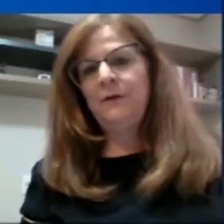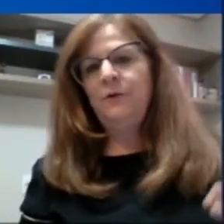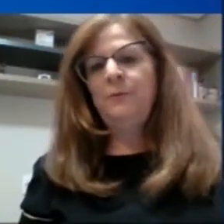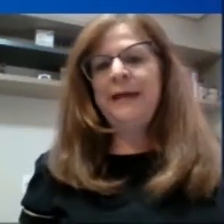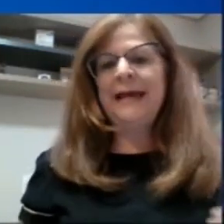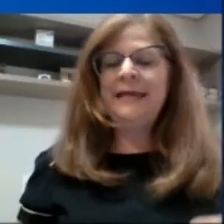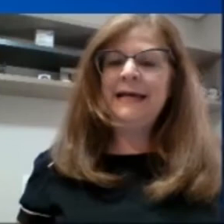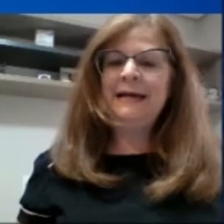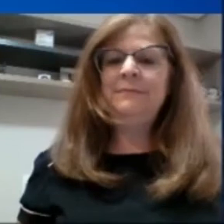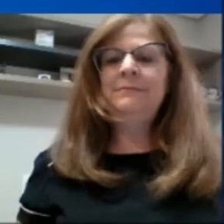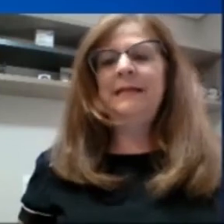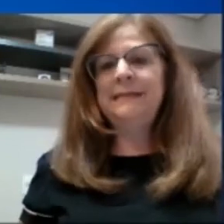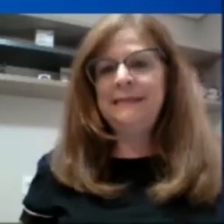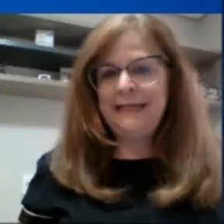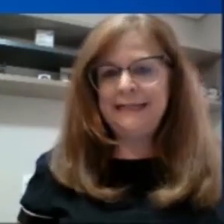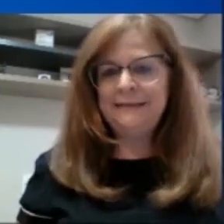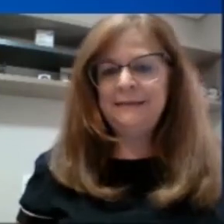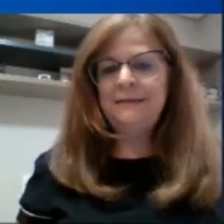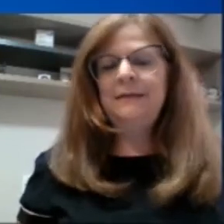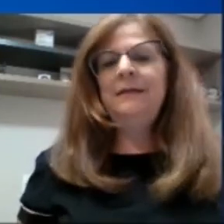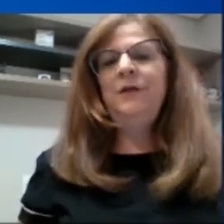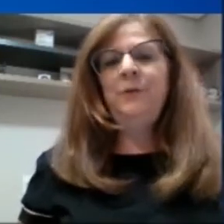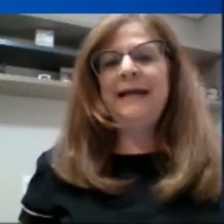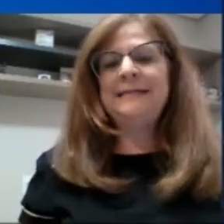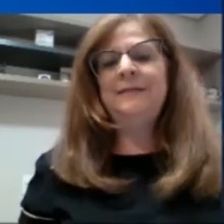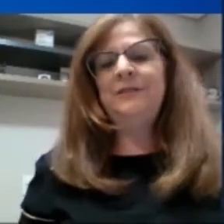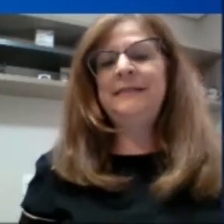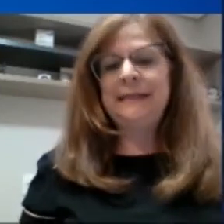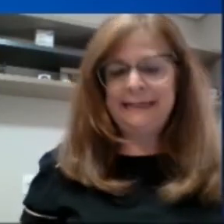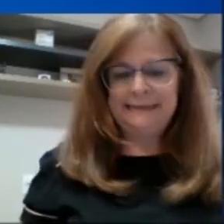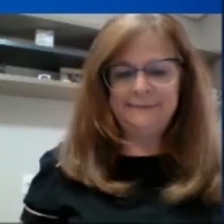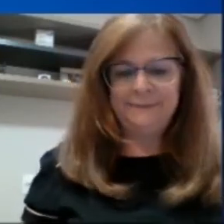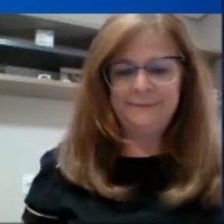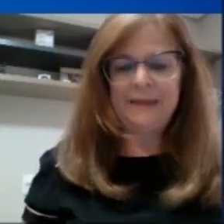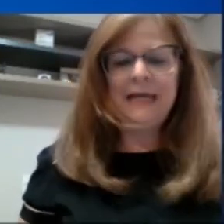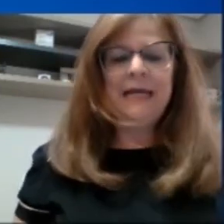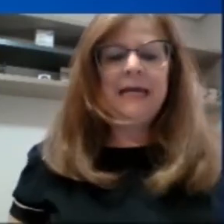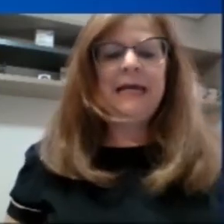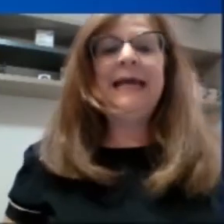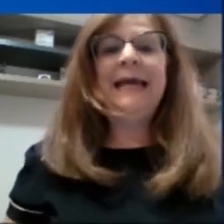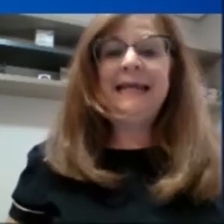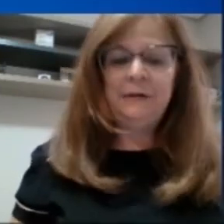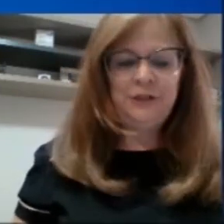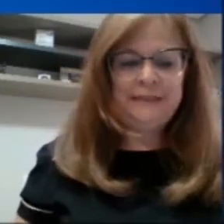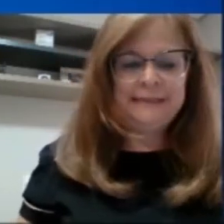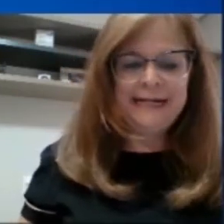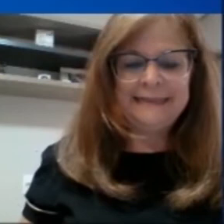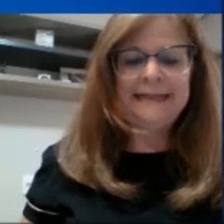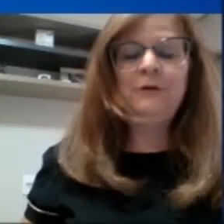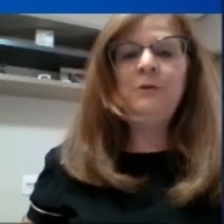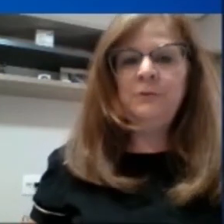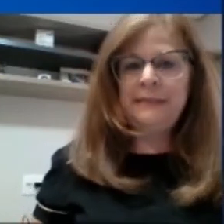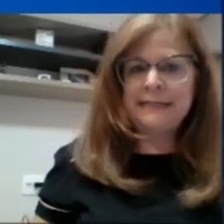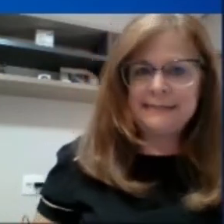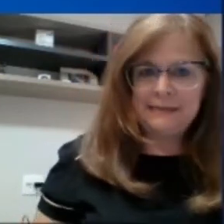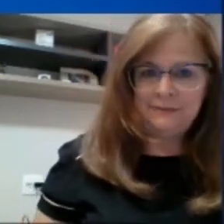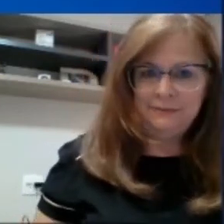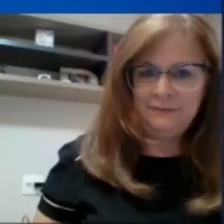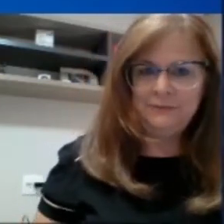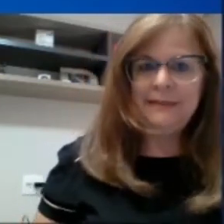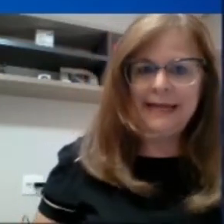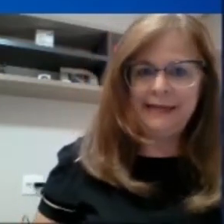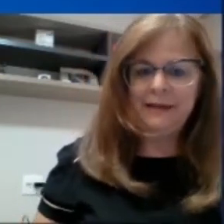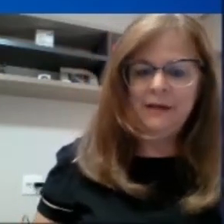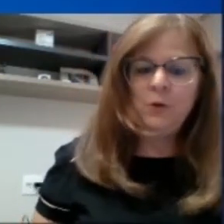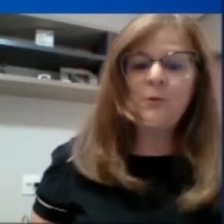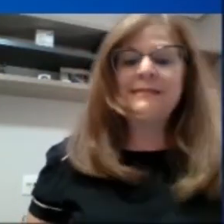língua, o BRA, brasileira, e o S de sinais. Ela é utilizada na comunicação